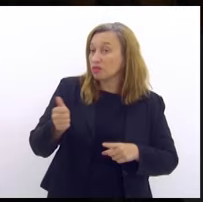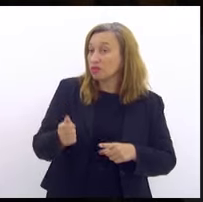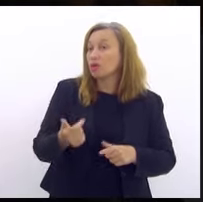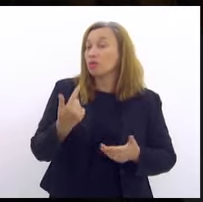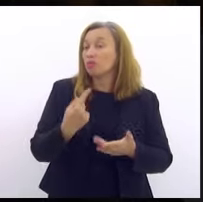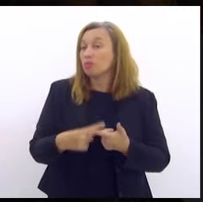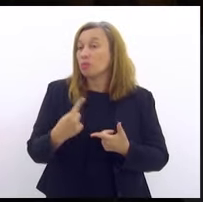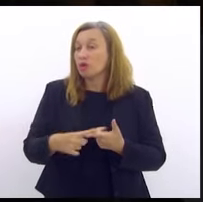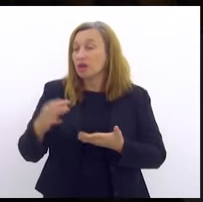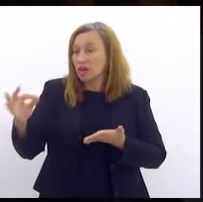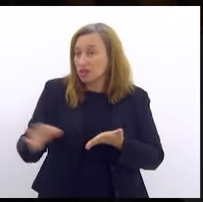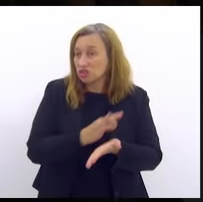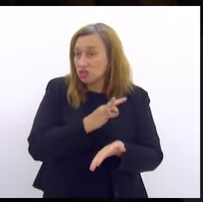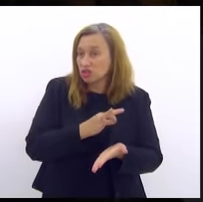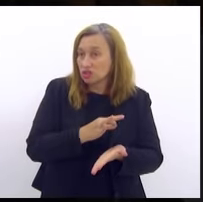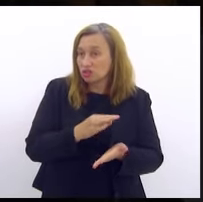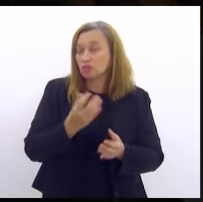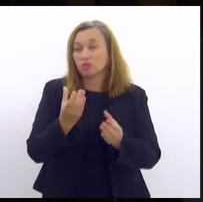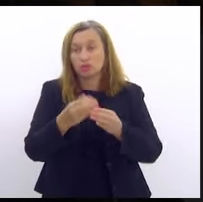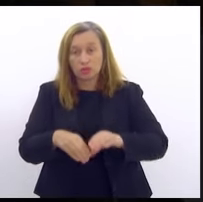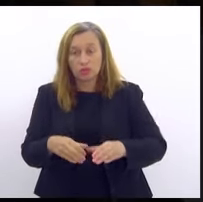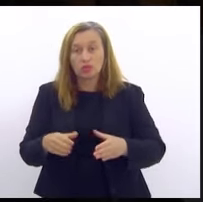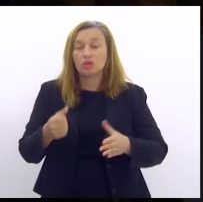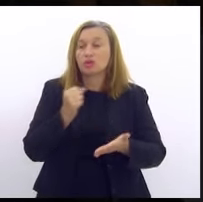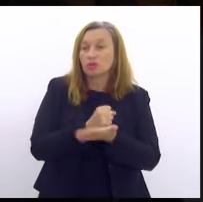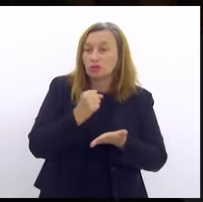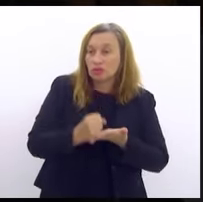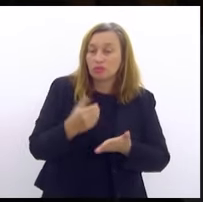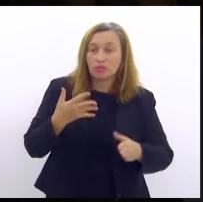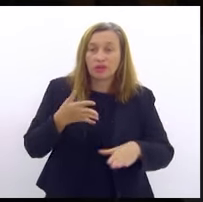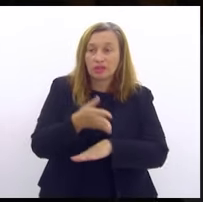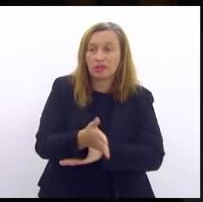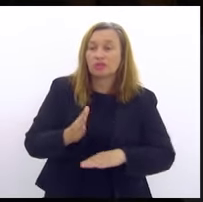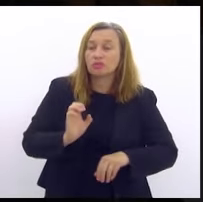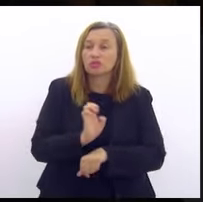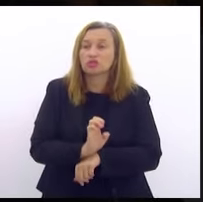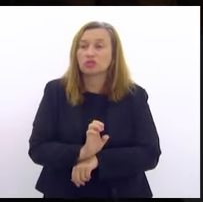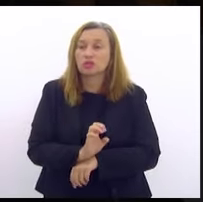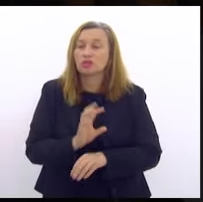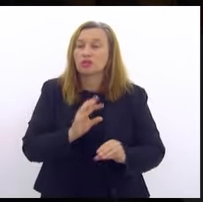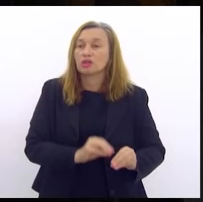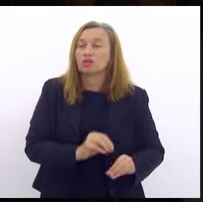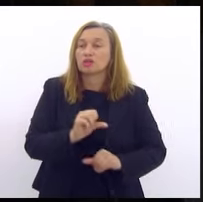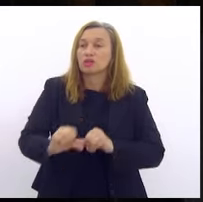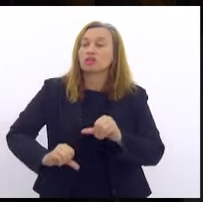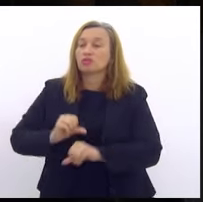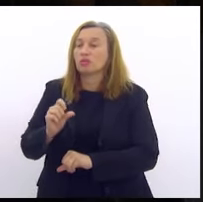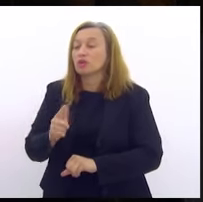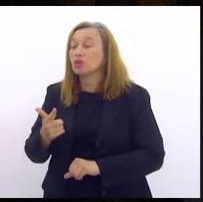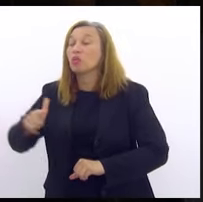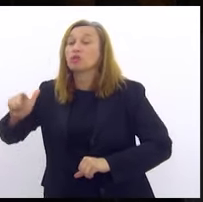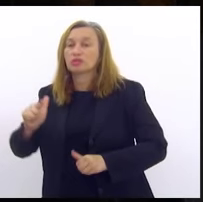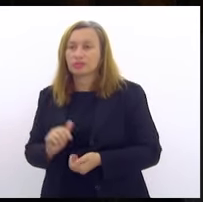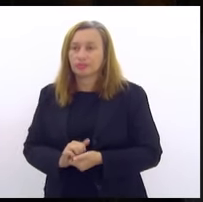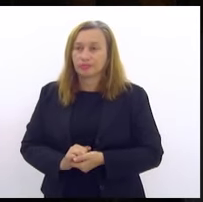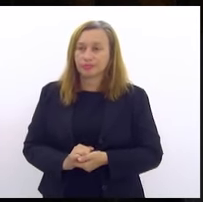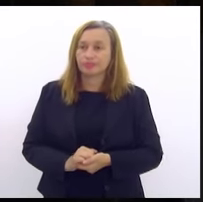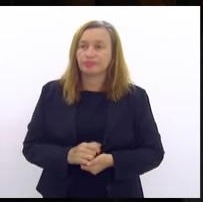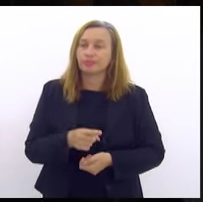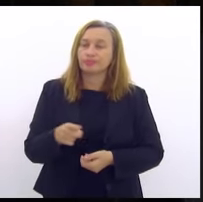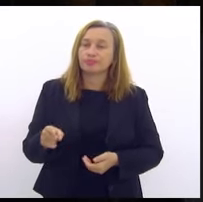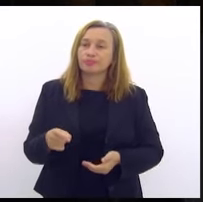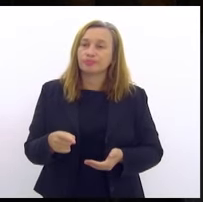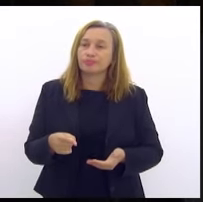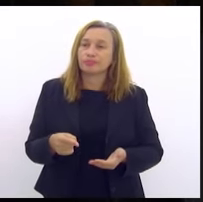qual eles foram concursados, que eles foram contratados para entrar no Estado, foi transformada em outra. E eles ficaram do